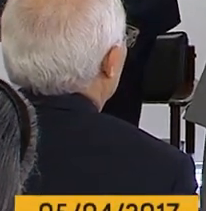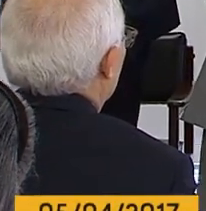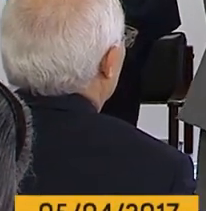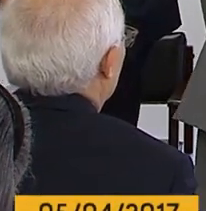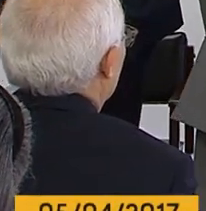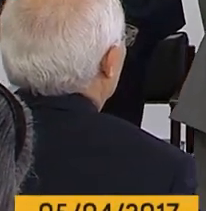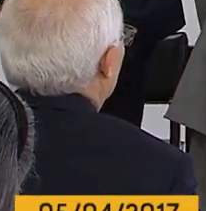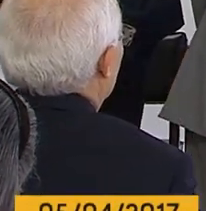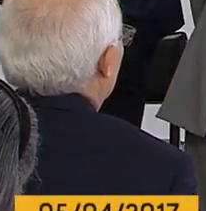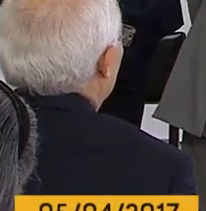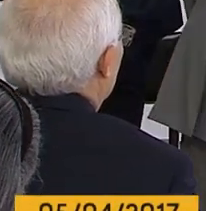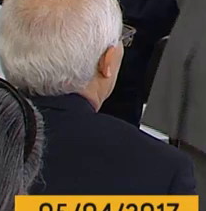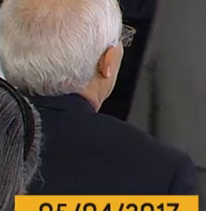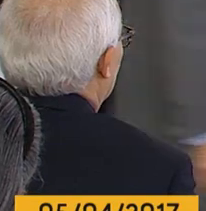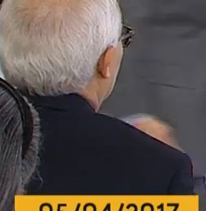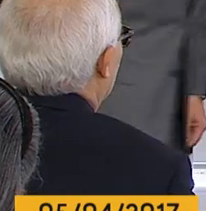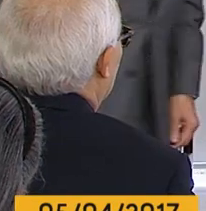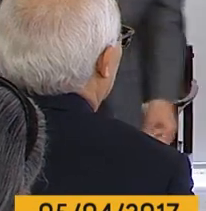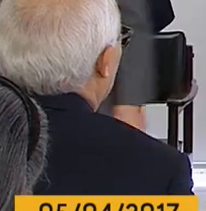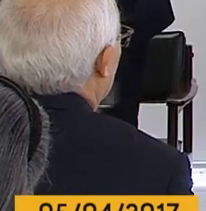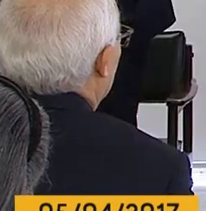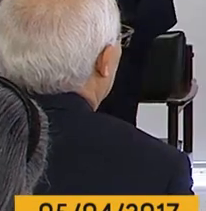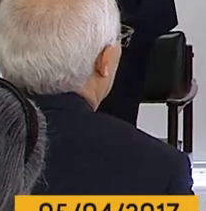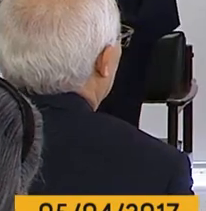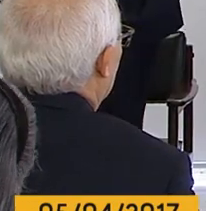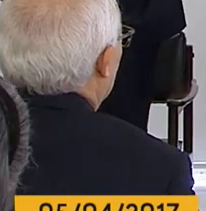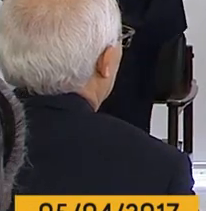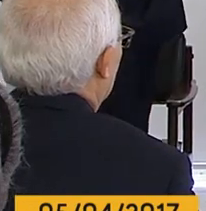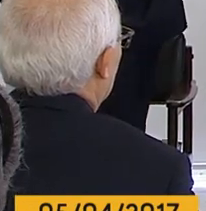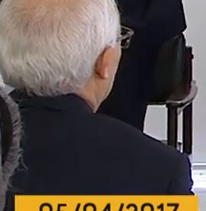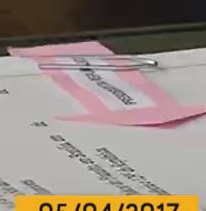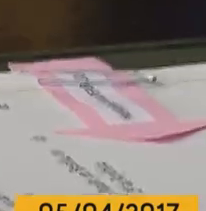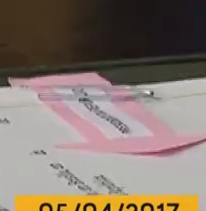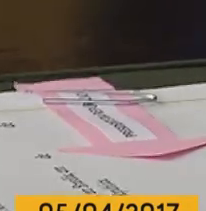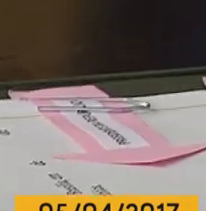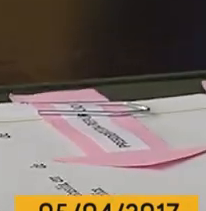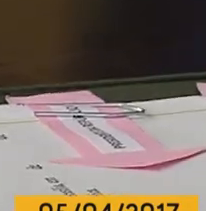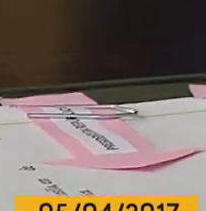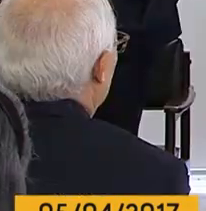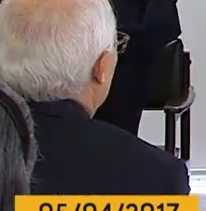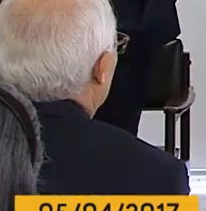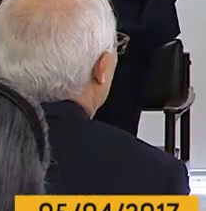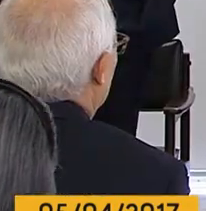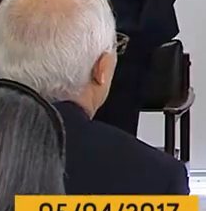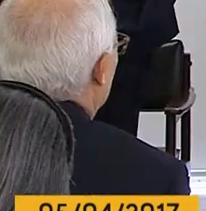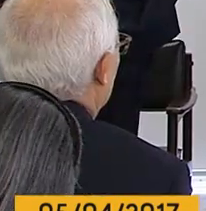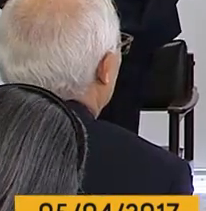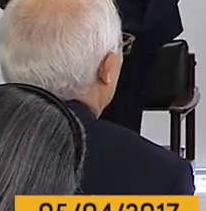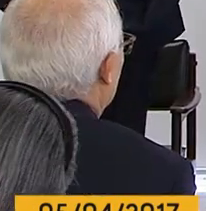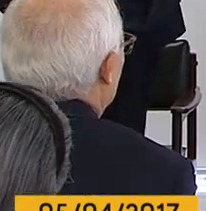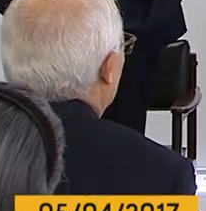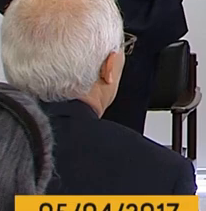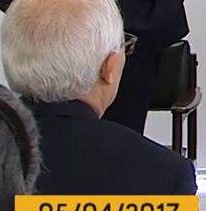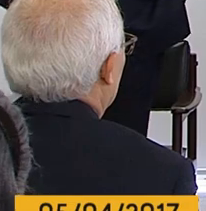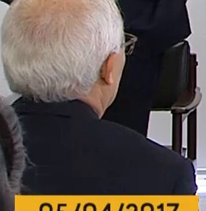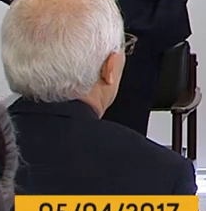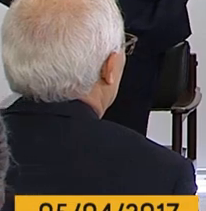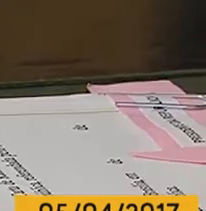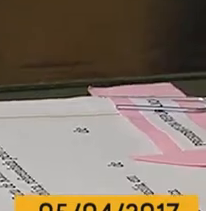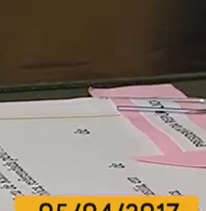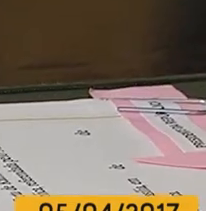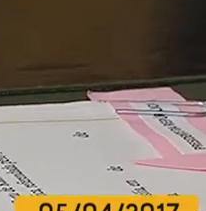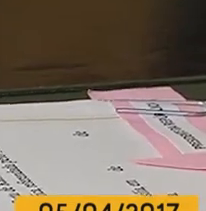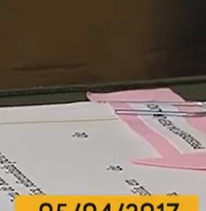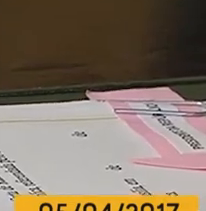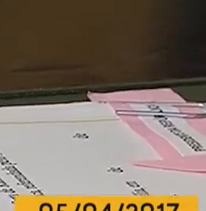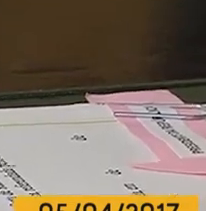a concessão de visto para estudantes nacionais dos Estados membros da Comunidade dos Países de Língua